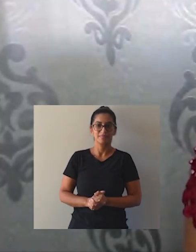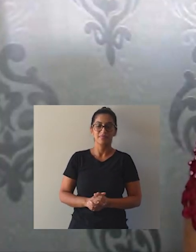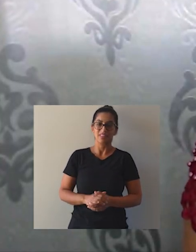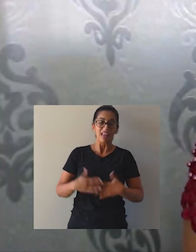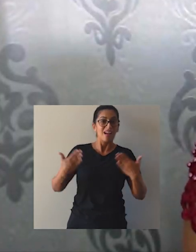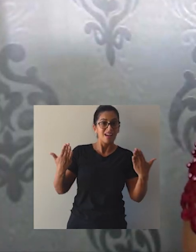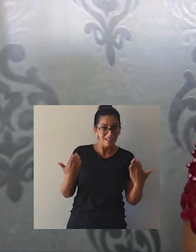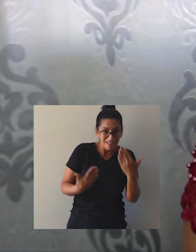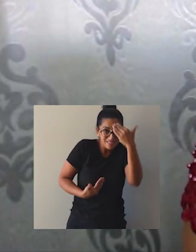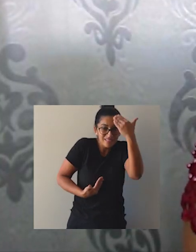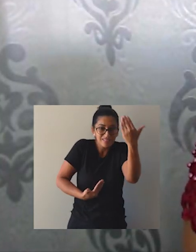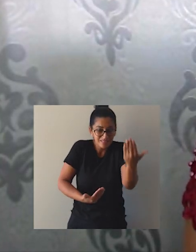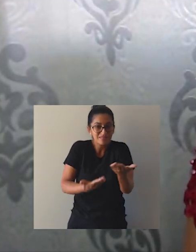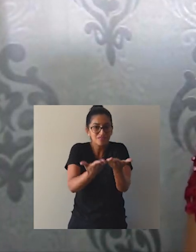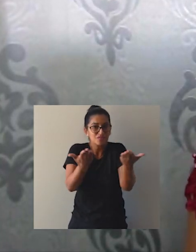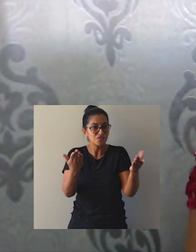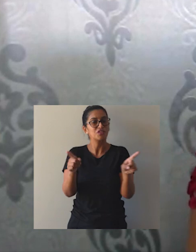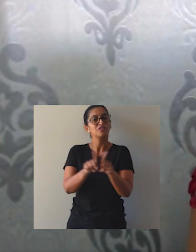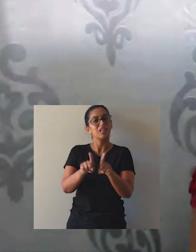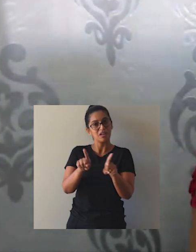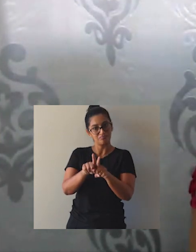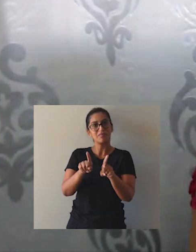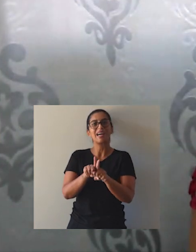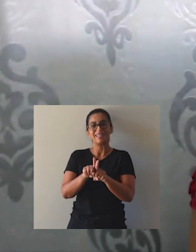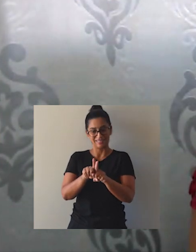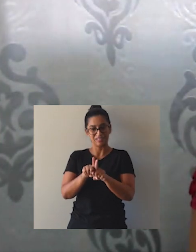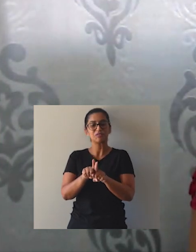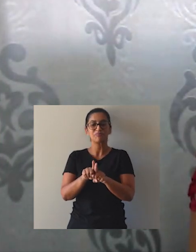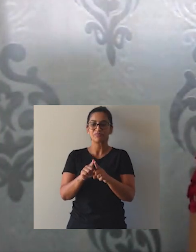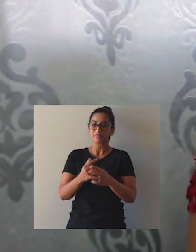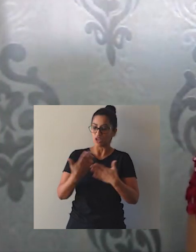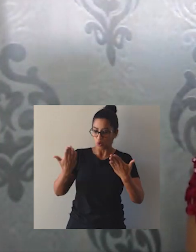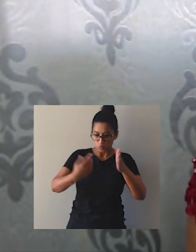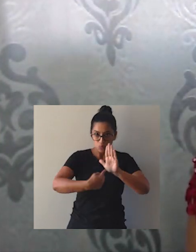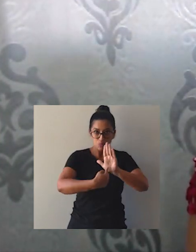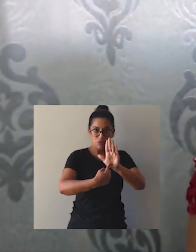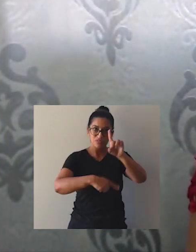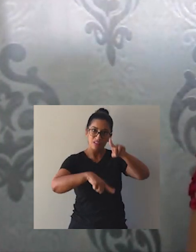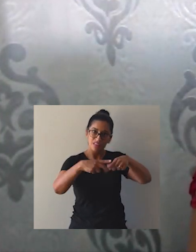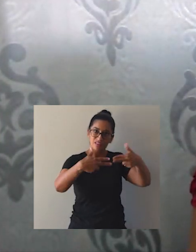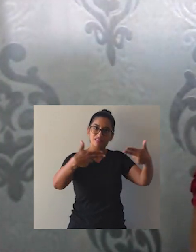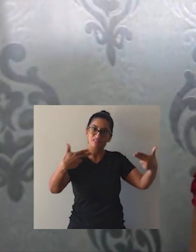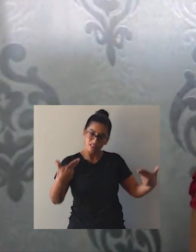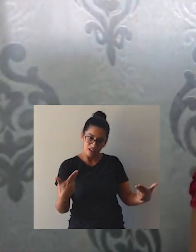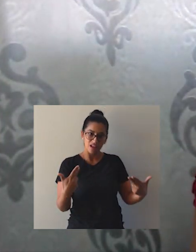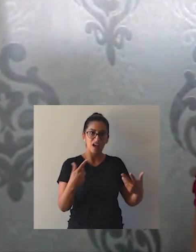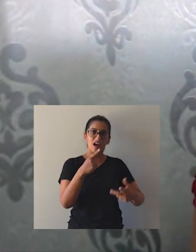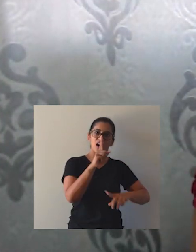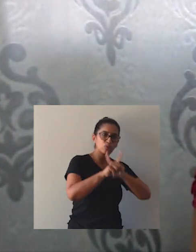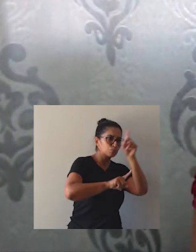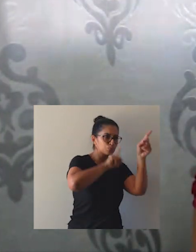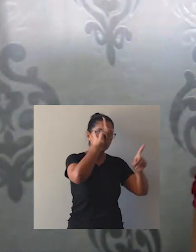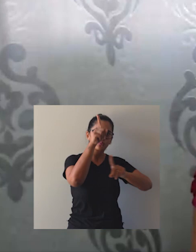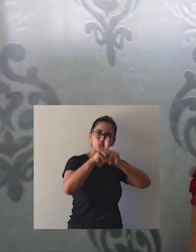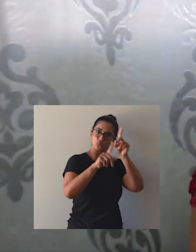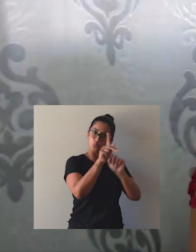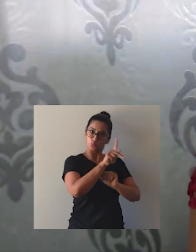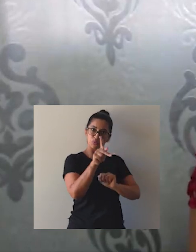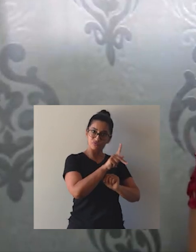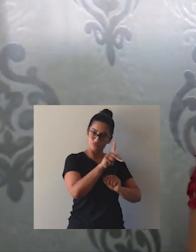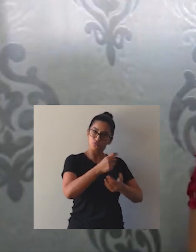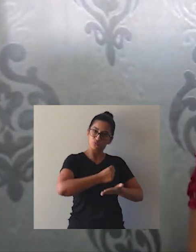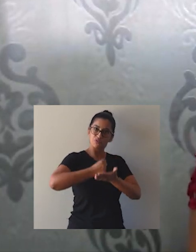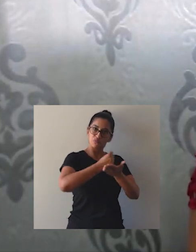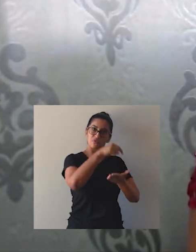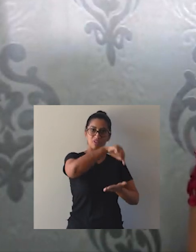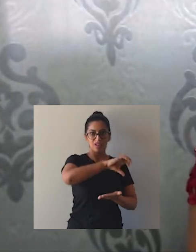aqui meu agradecimento também, né, por estarmos mostrando um pouquinho do trabalho dos professores de apoio aqui de